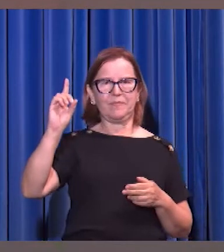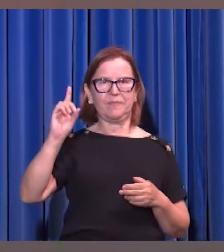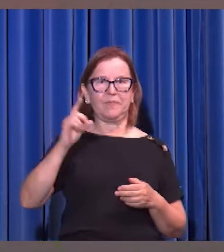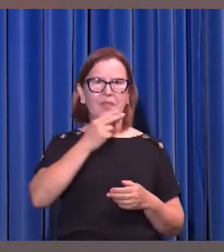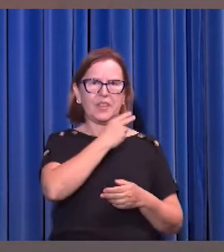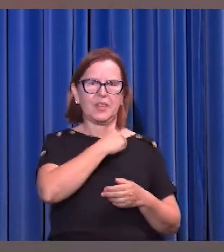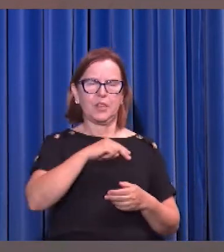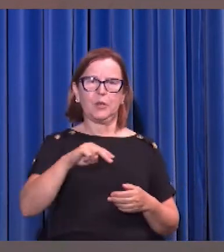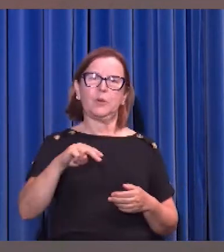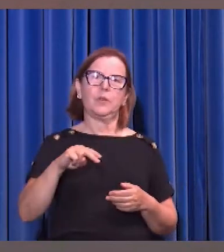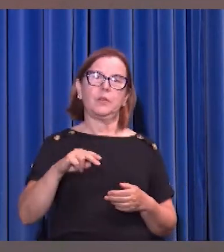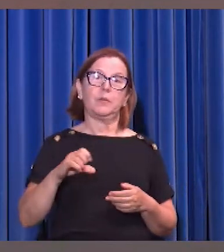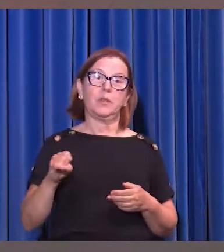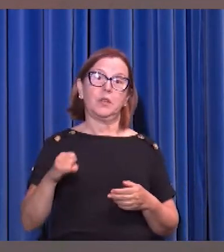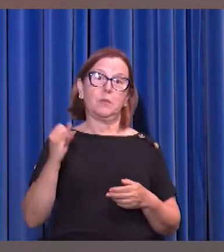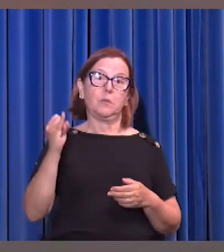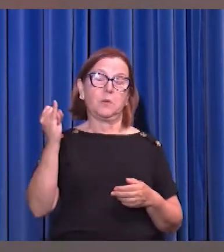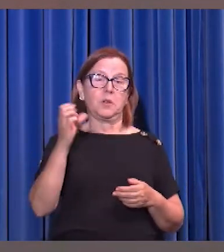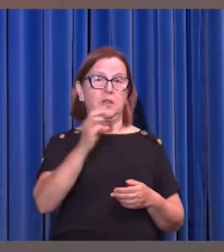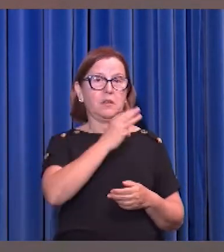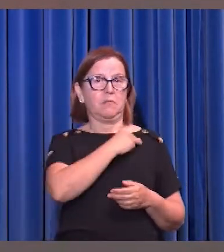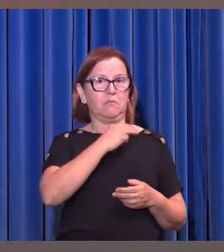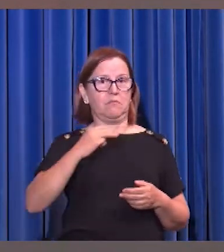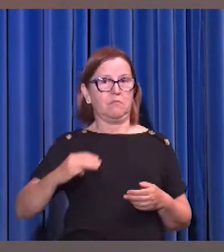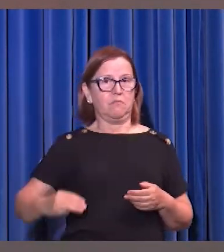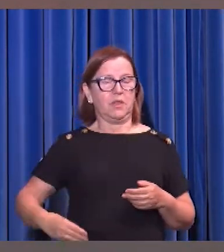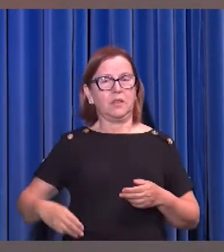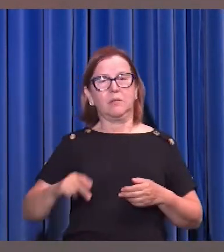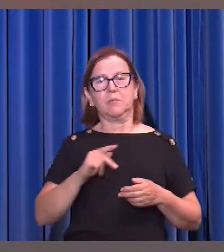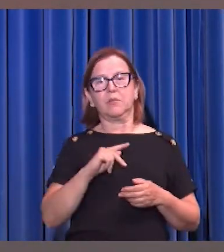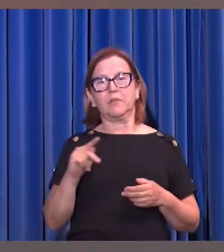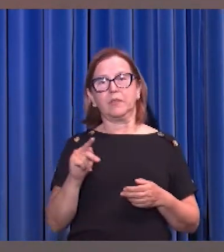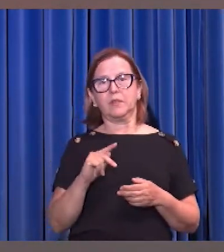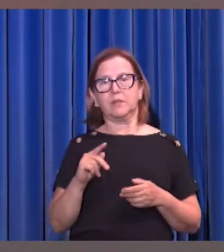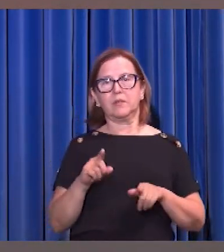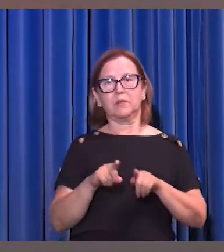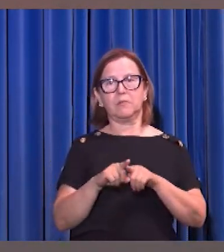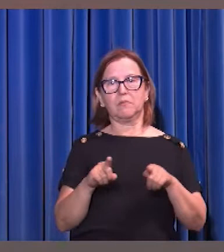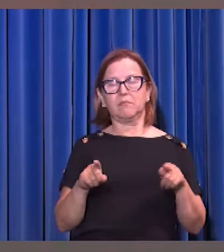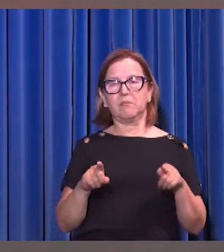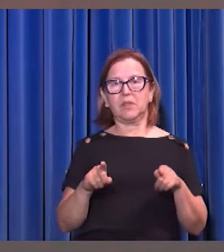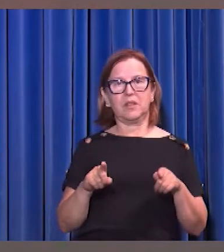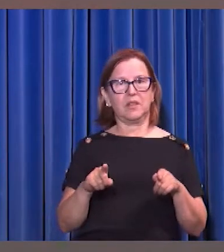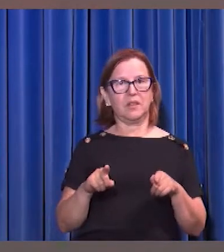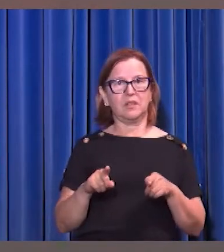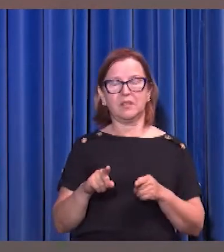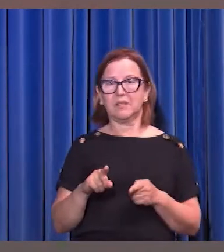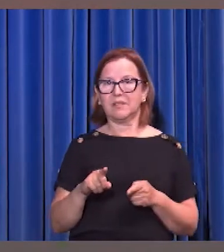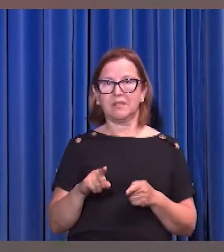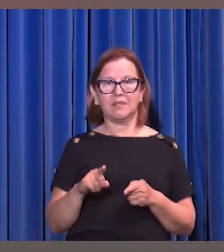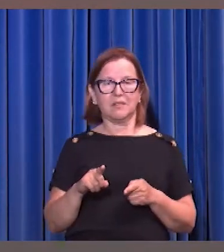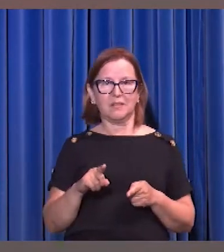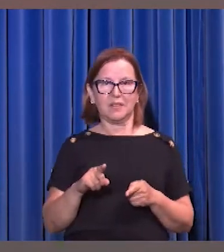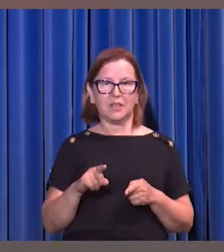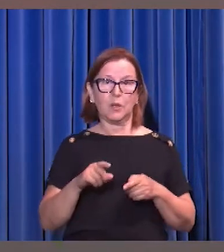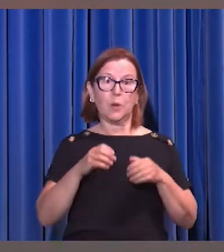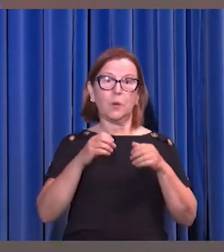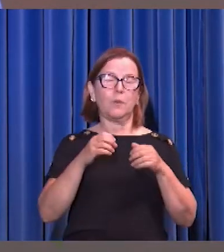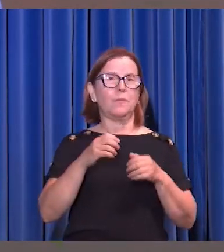professor, mestre, nada disso era condição para que ele